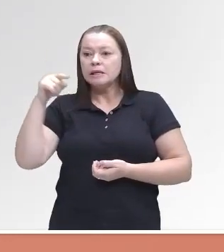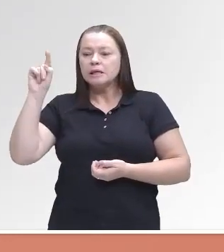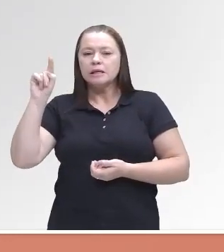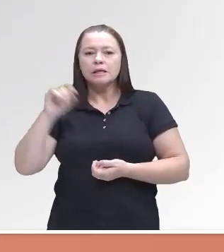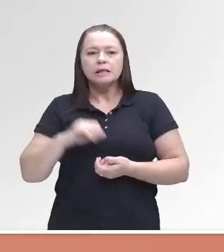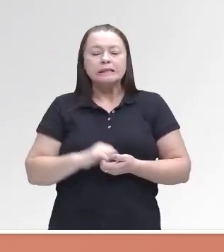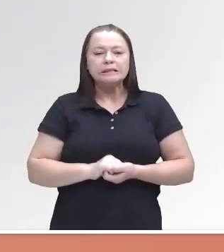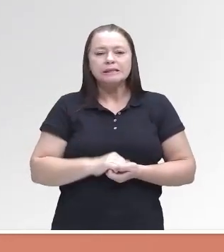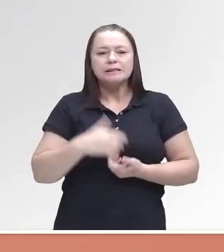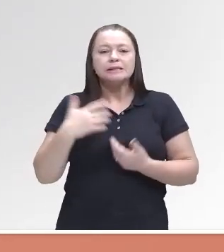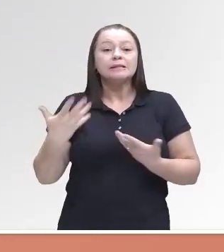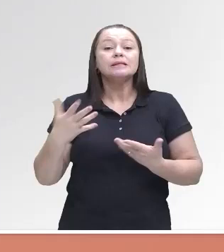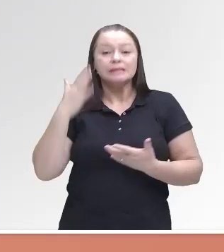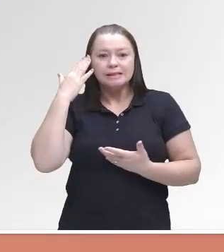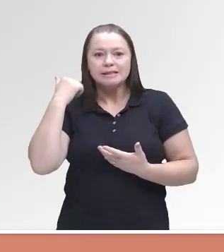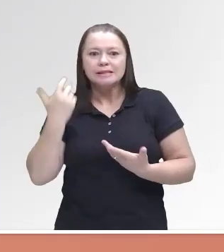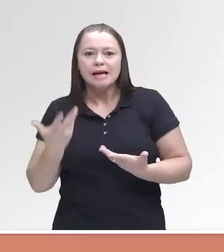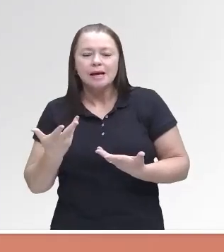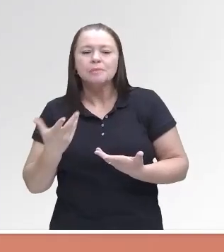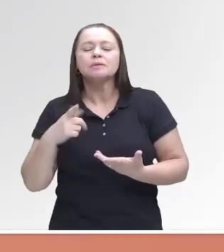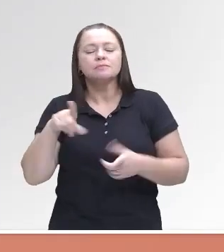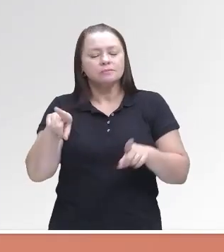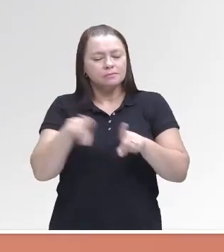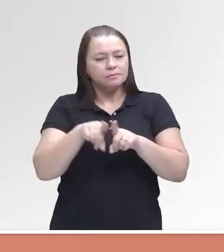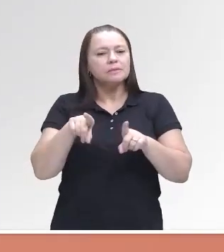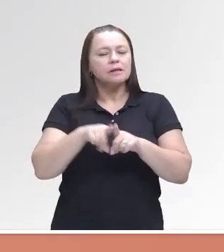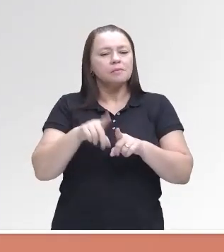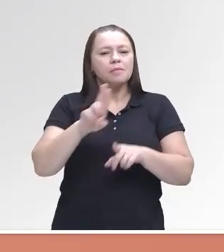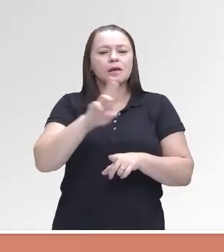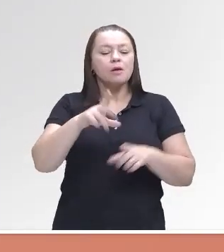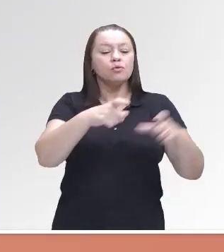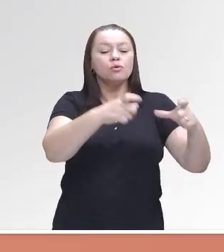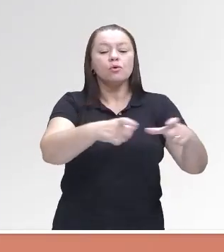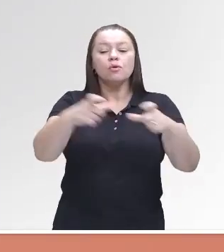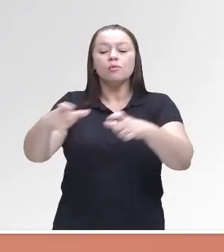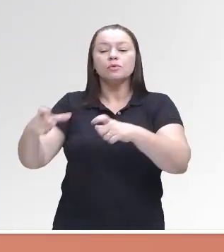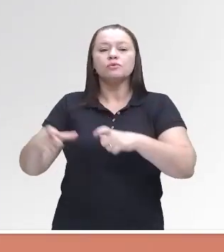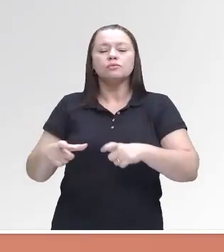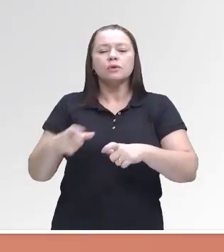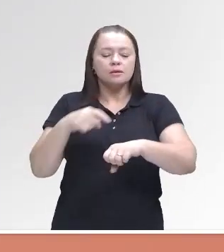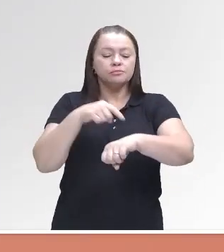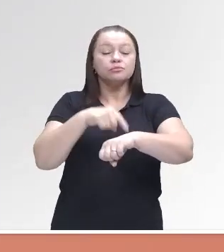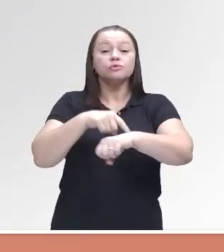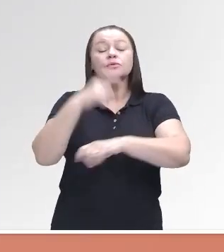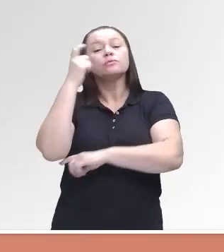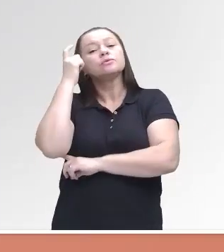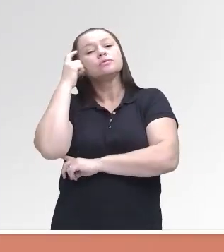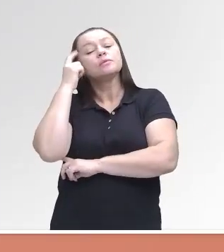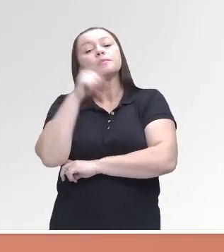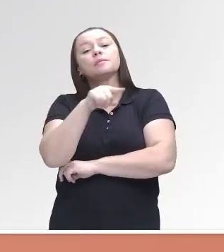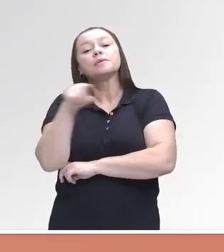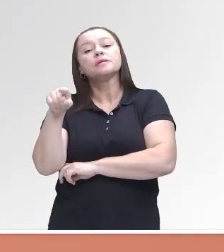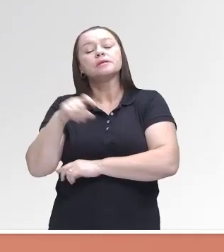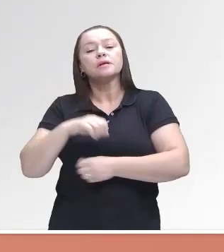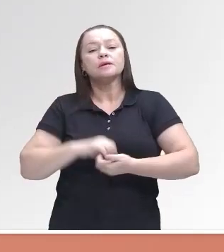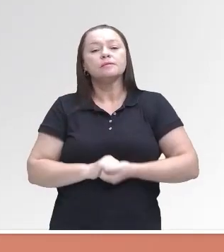Baparaí. Já sabem? Também é um nome de um lugar. Um segundinho para pensar.